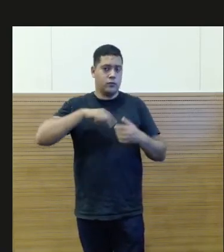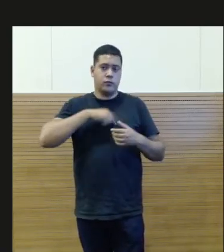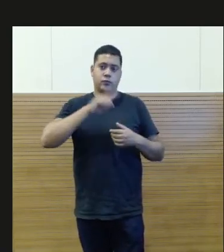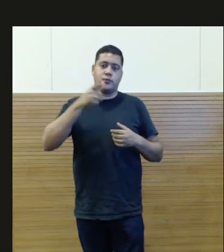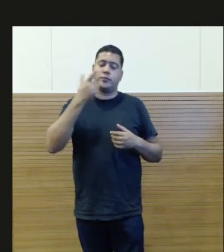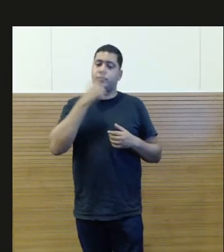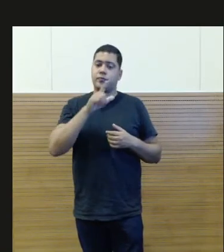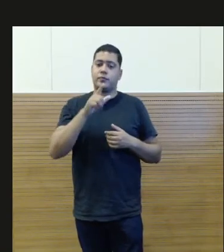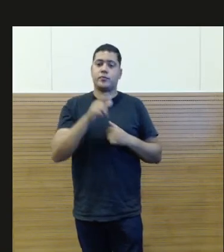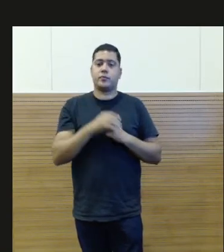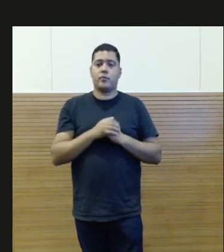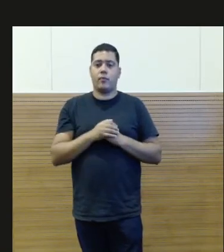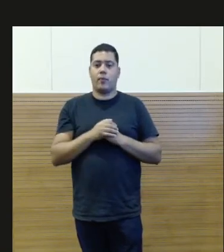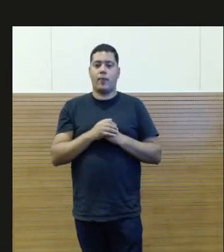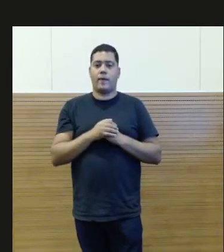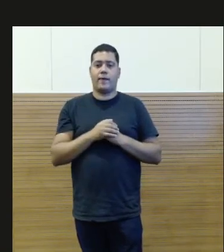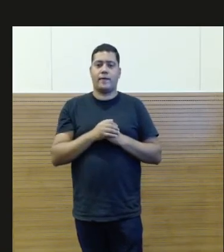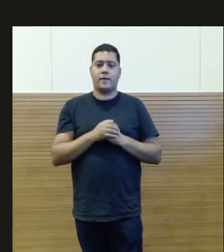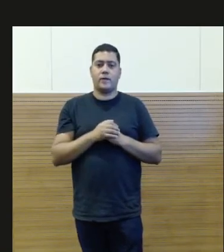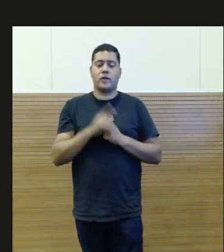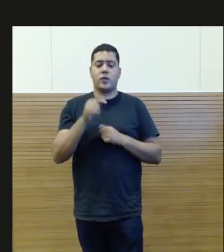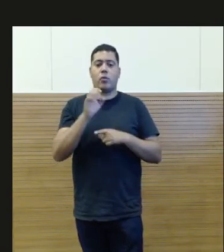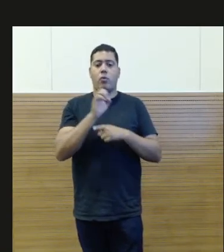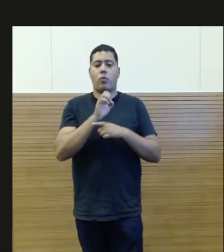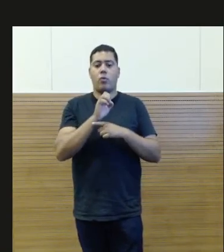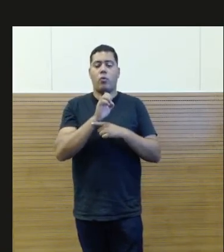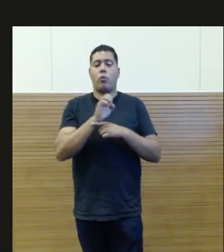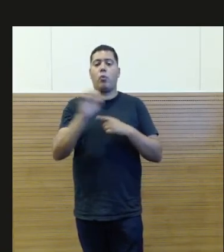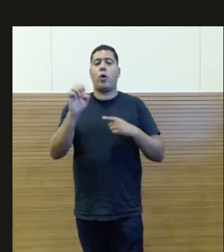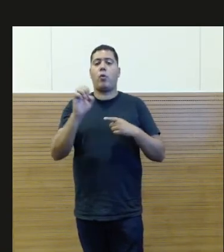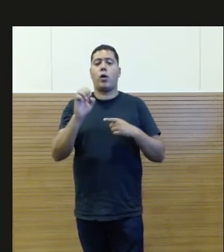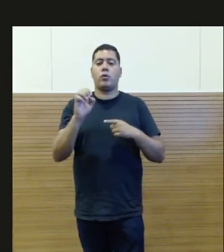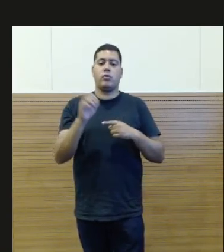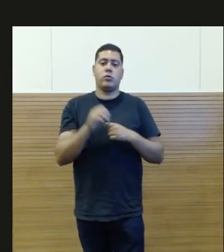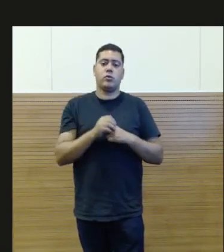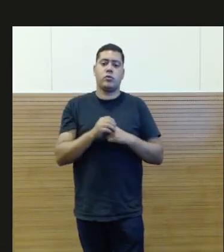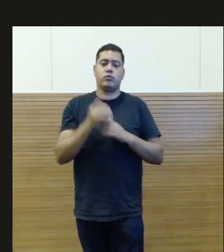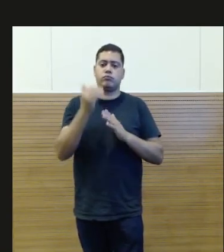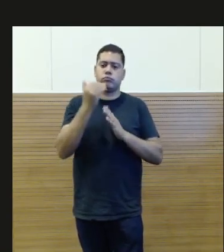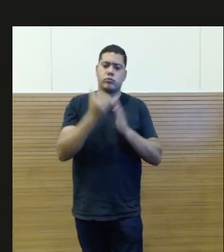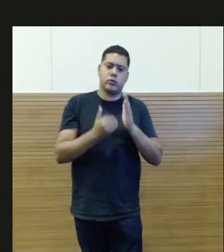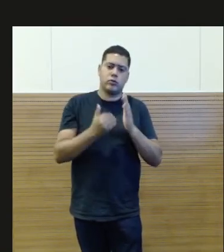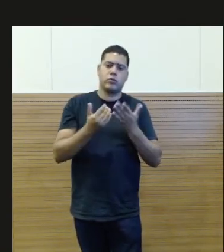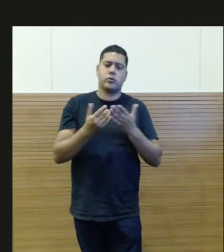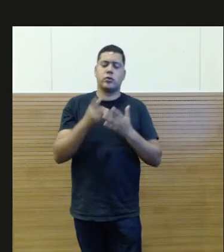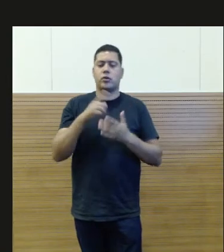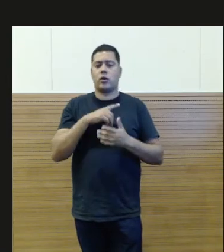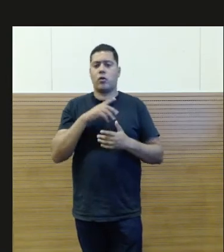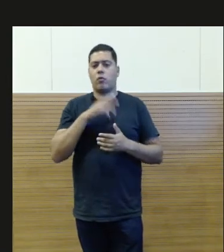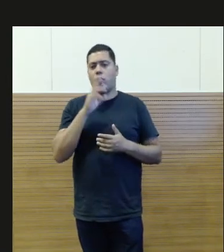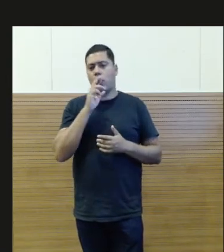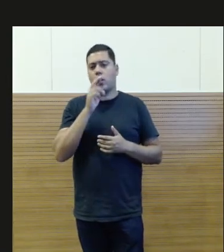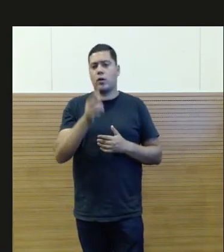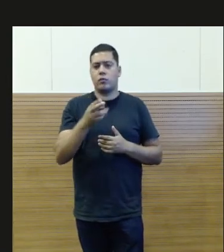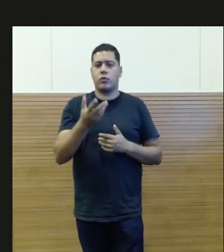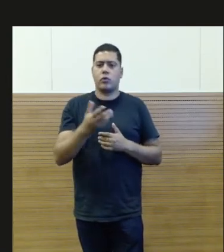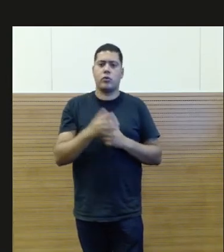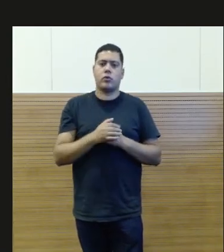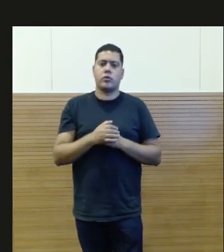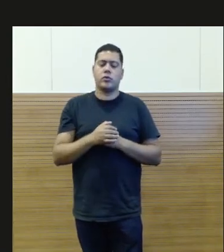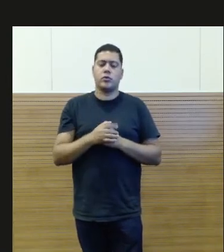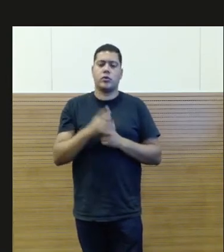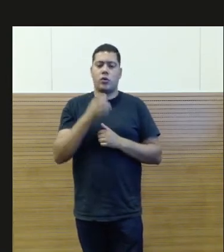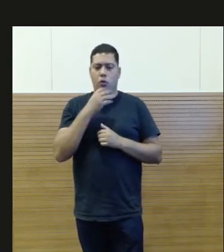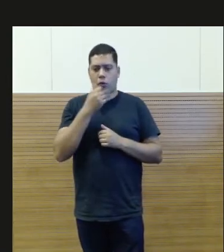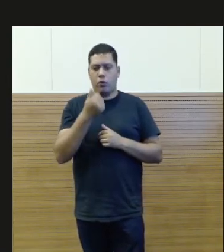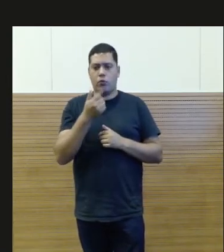conseguiu no Equador reduzir e ter um resultado tão efetivo